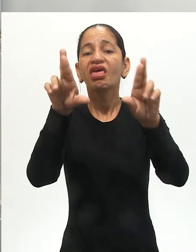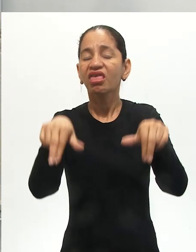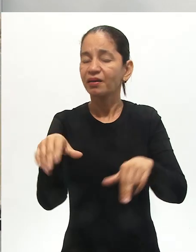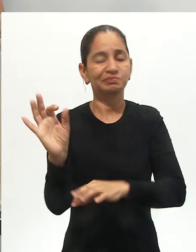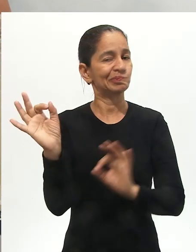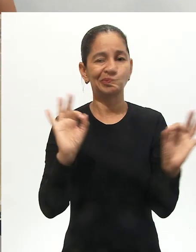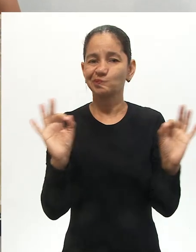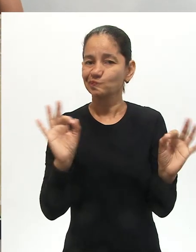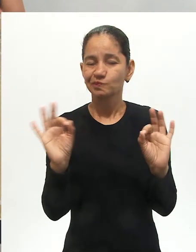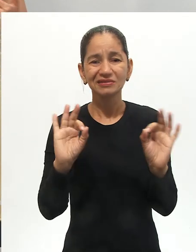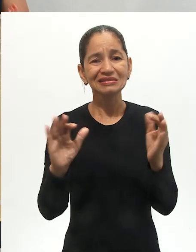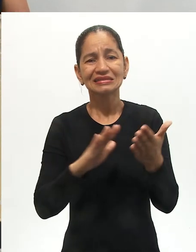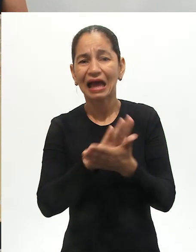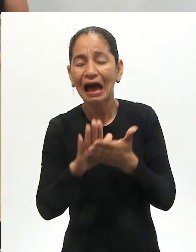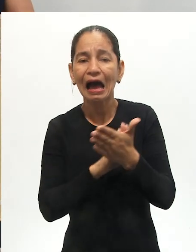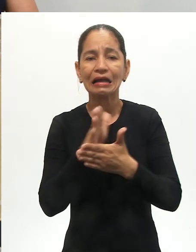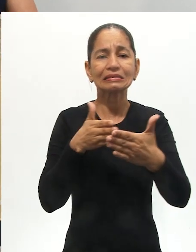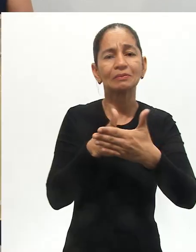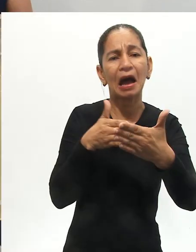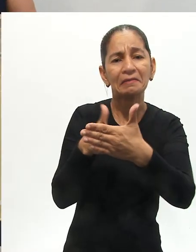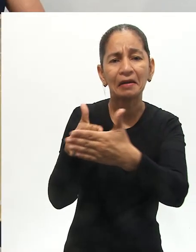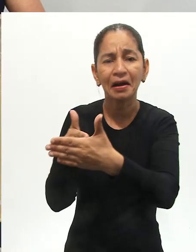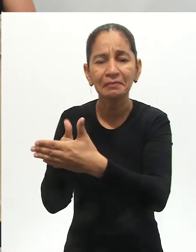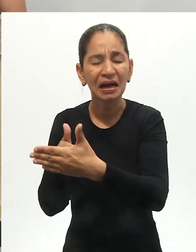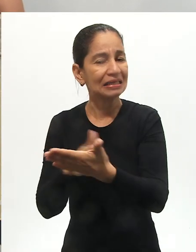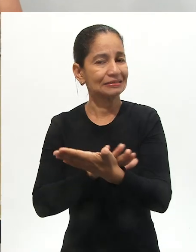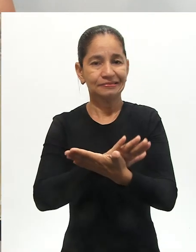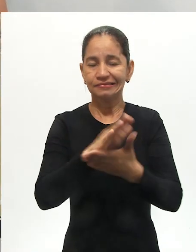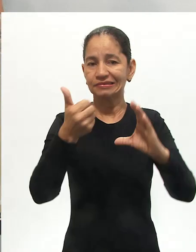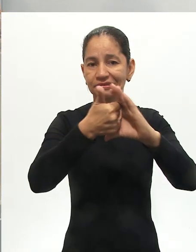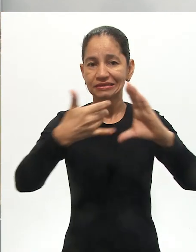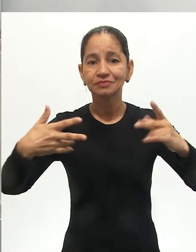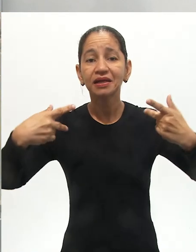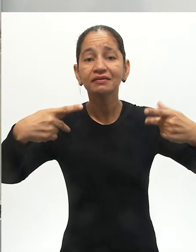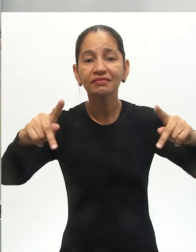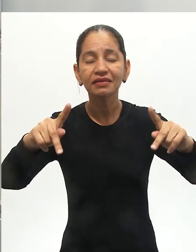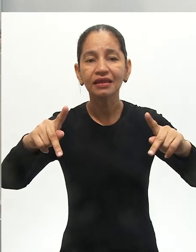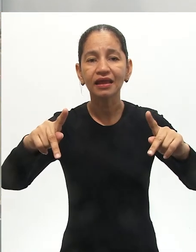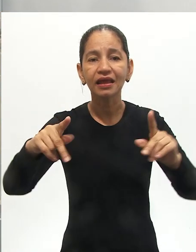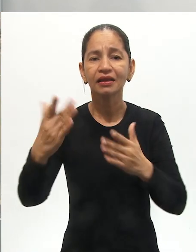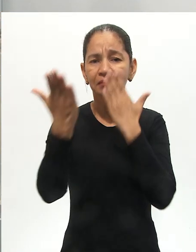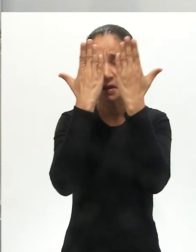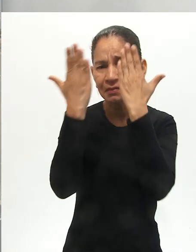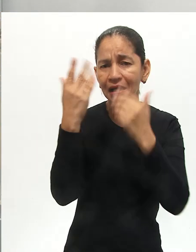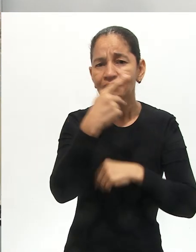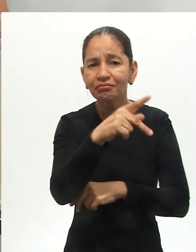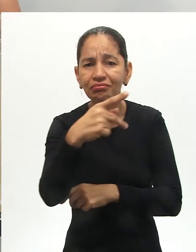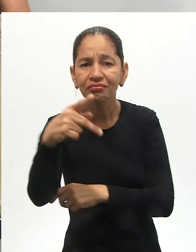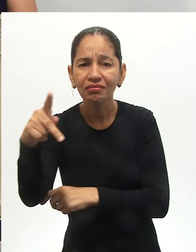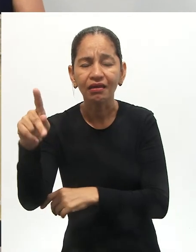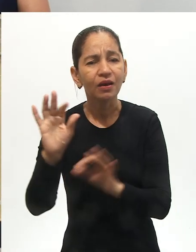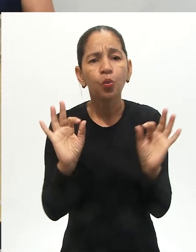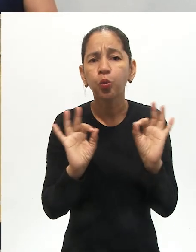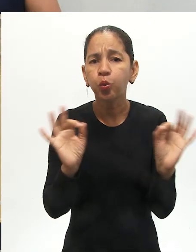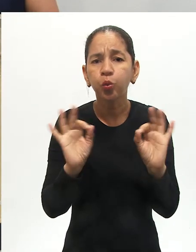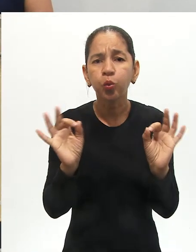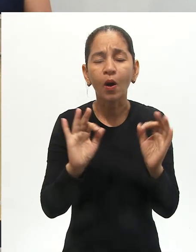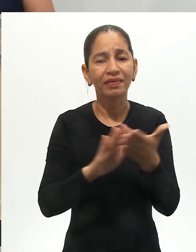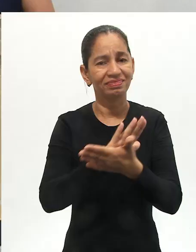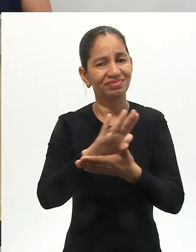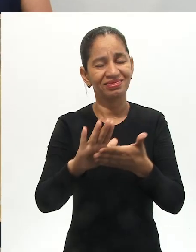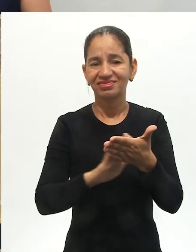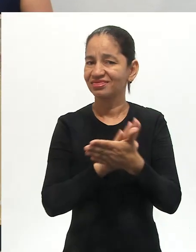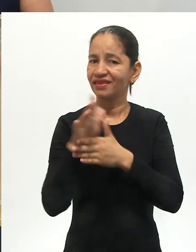sala de aula, as suas dificuldades anteriores, os seus aspectos psicológicos, se caracterizando, né, como